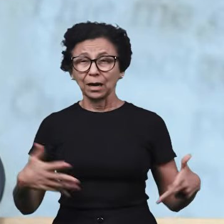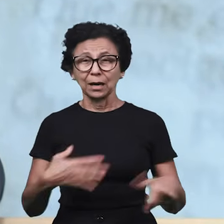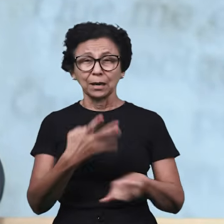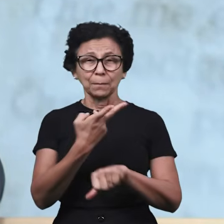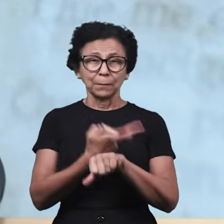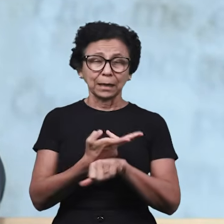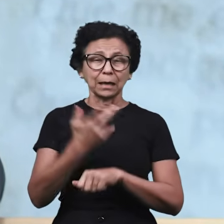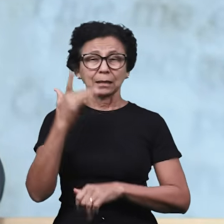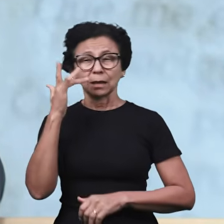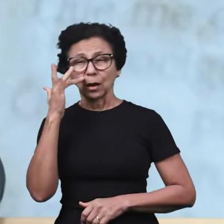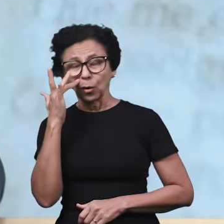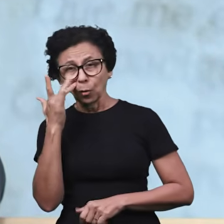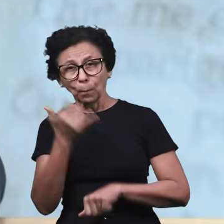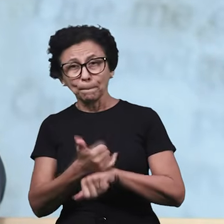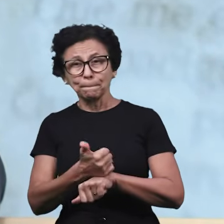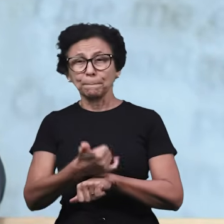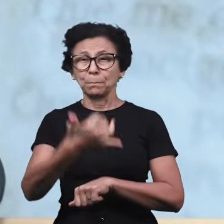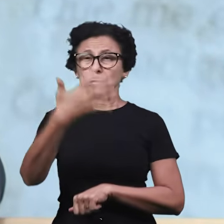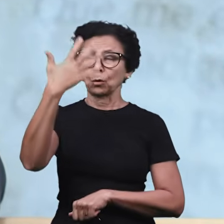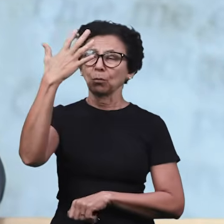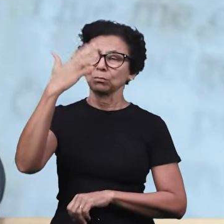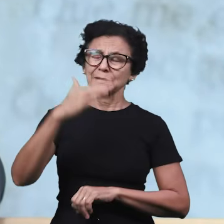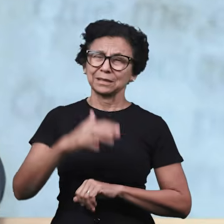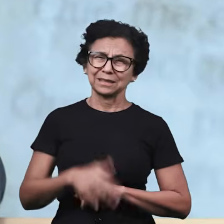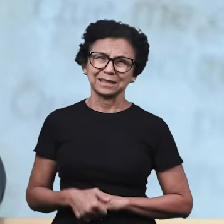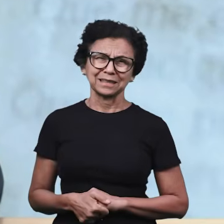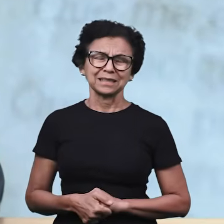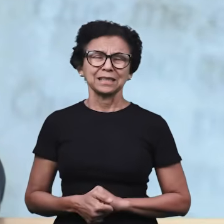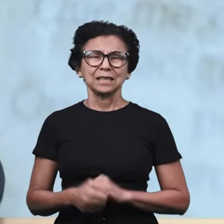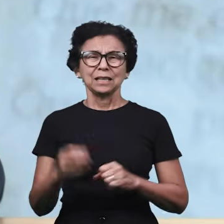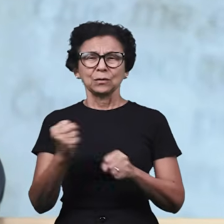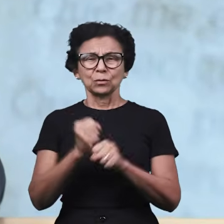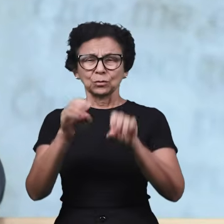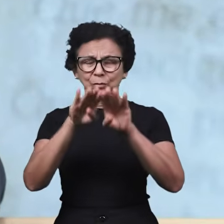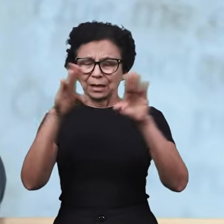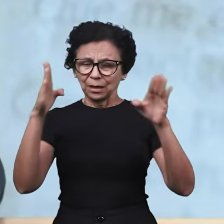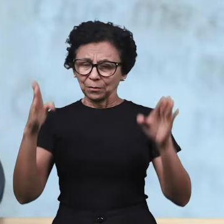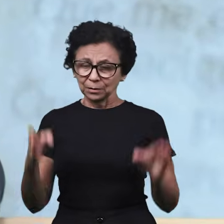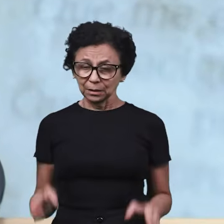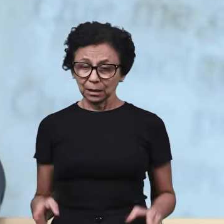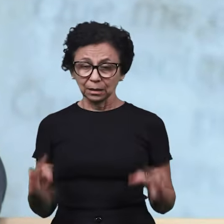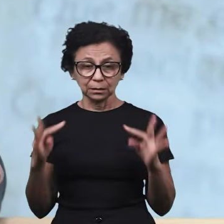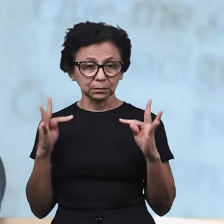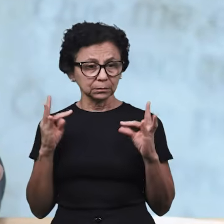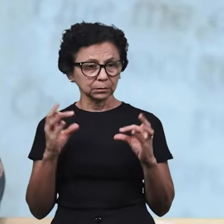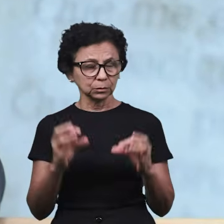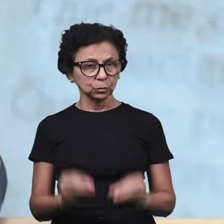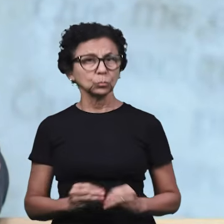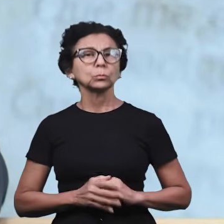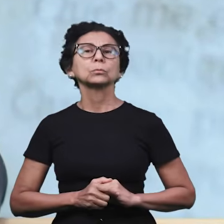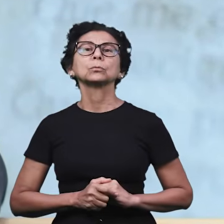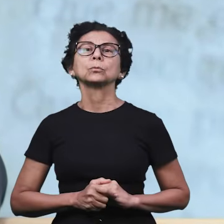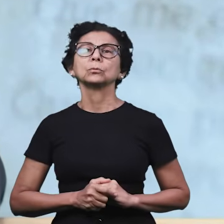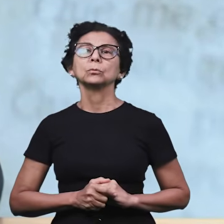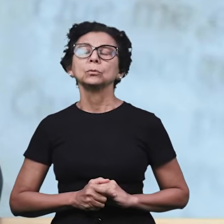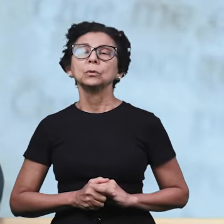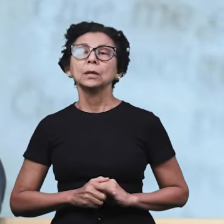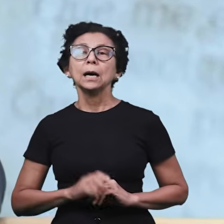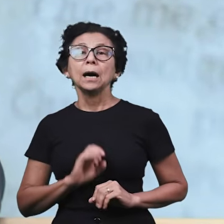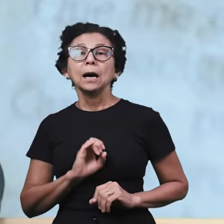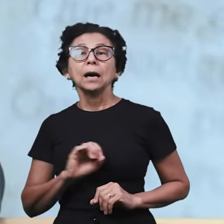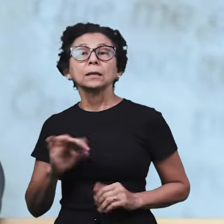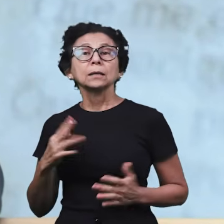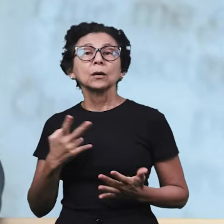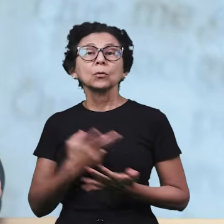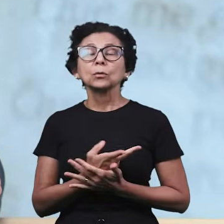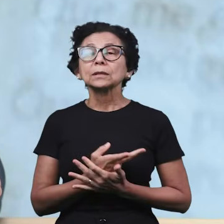templo, de bronze para construir os altares, tudo. Então houve uma grande cobrança de impostos. Todos